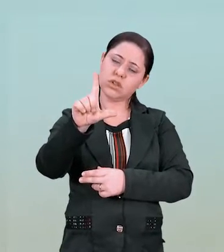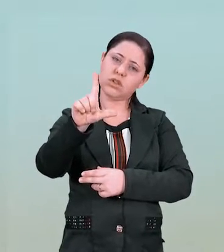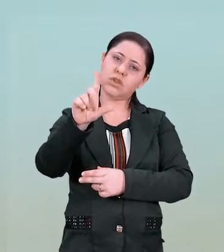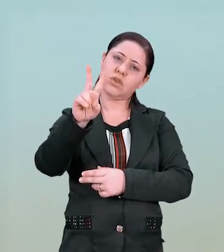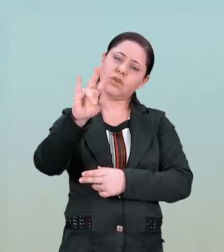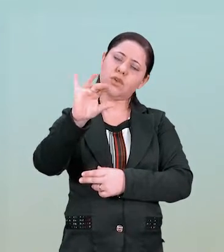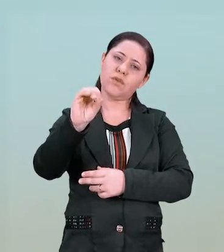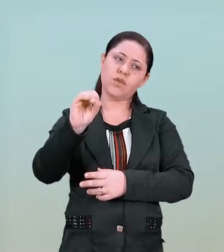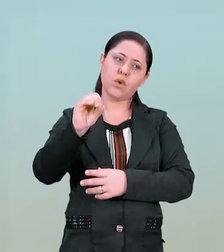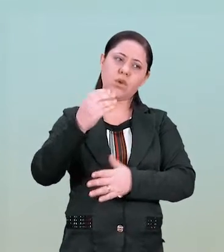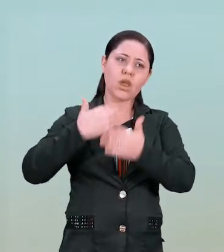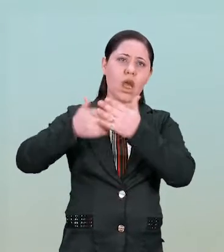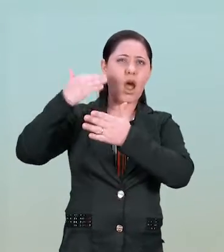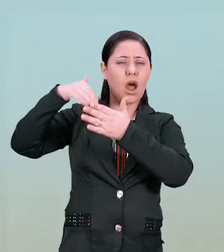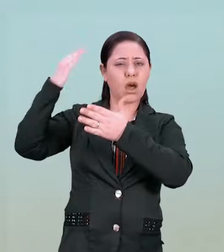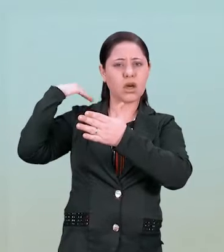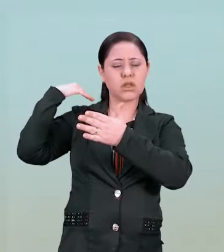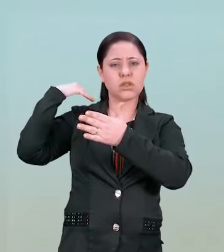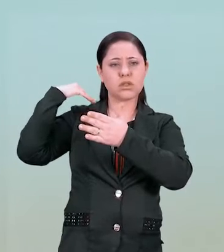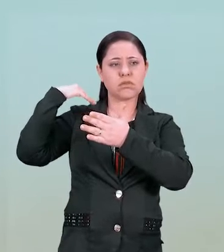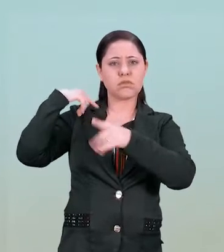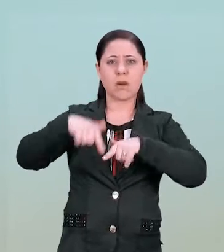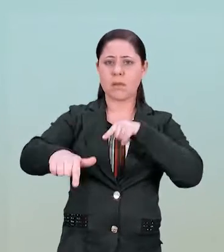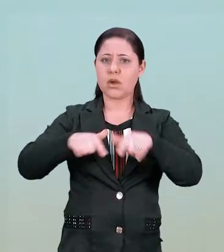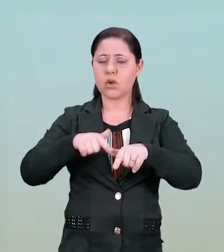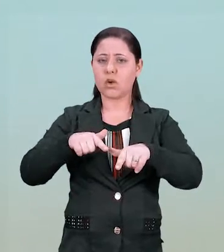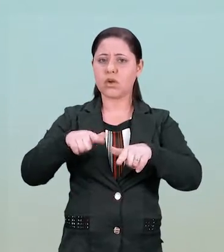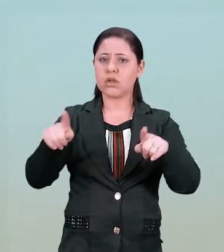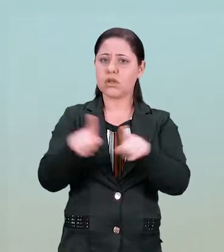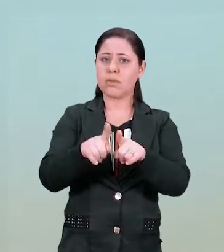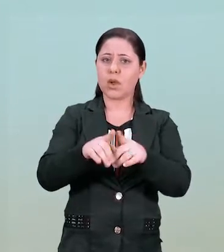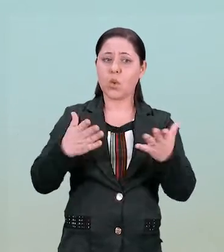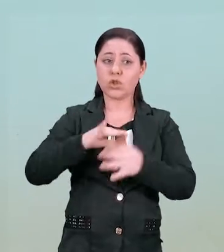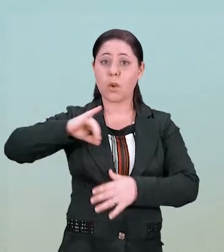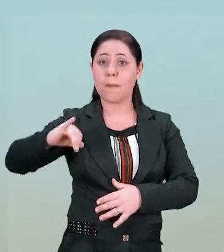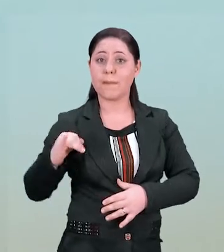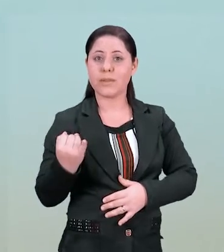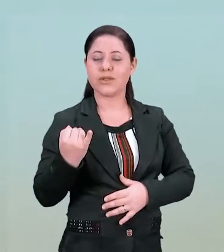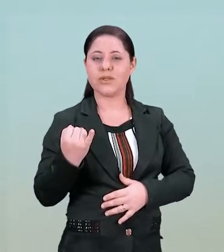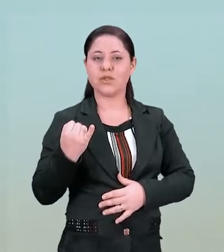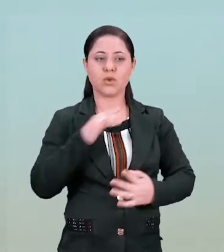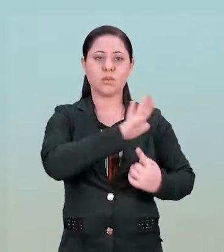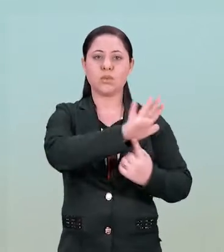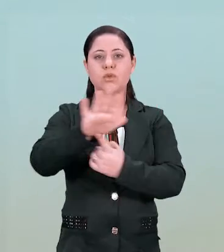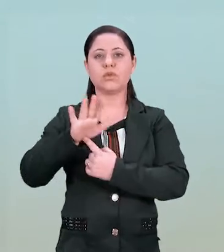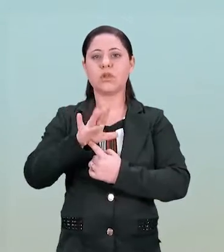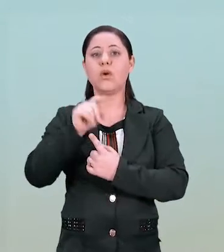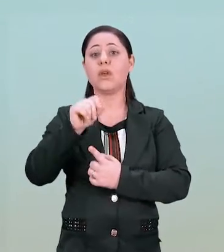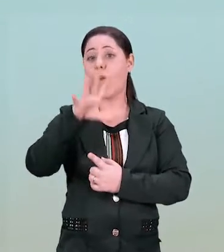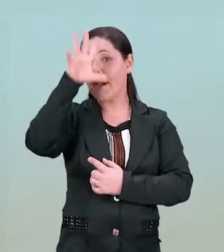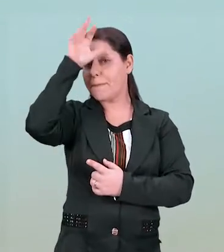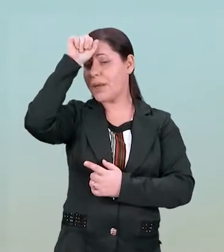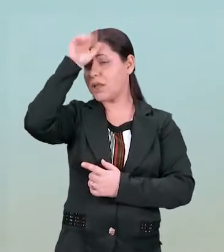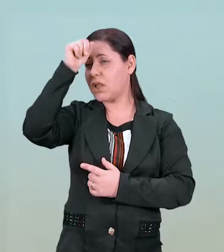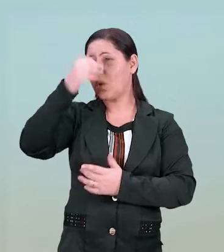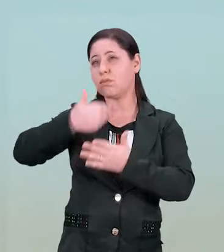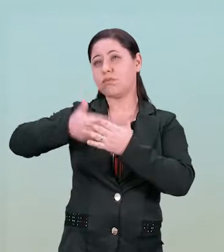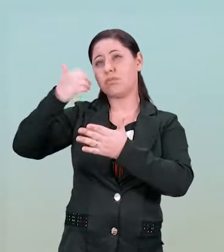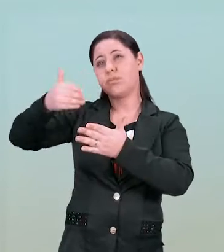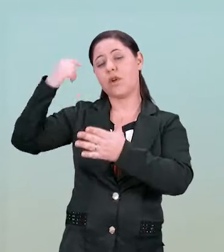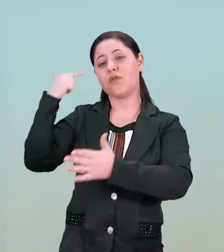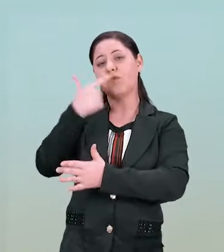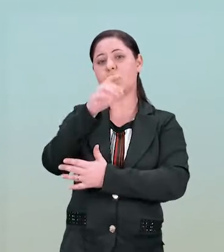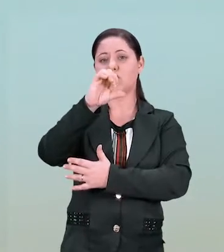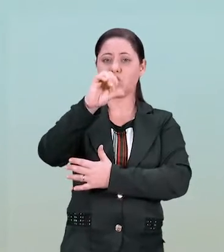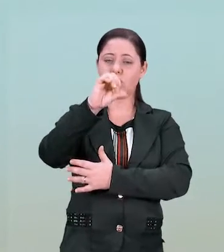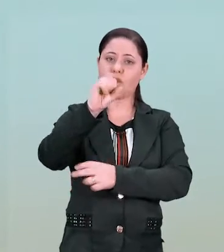que estiveram nos antecedendo e que nos deram a oportunidade de mostrar um pouco do que nós aprendemos durante esses 29 anos que